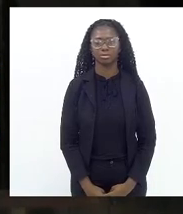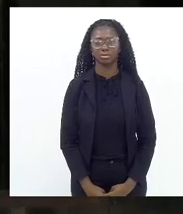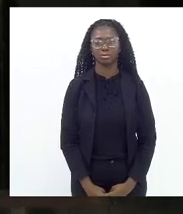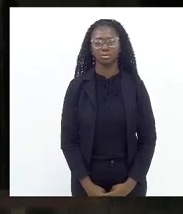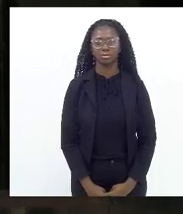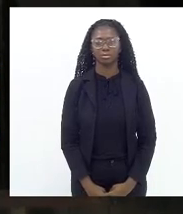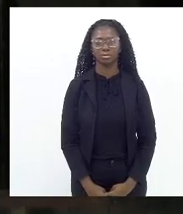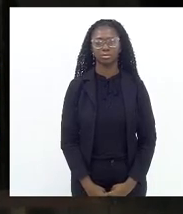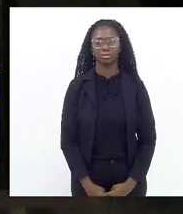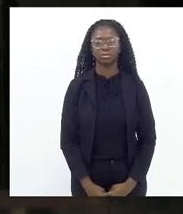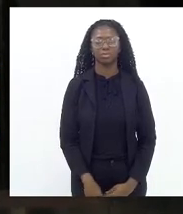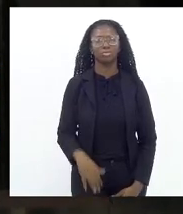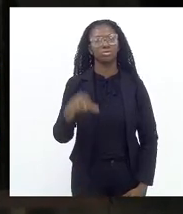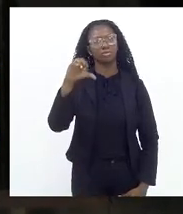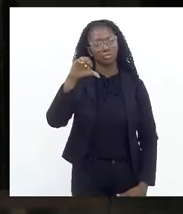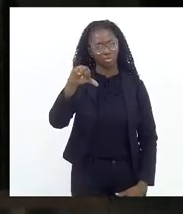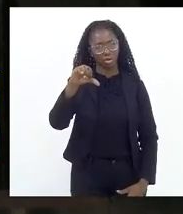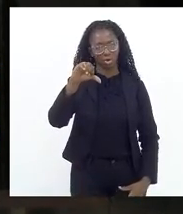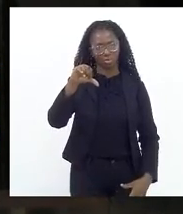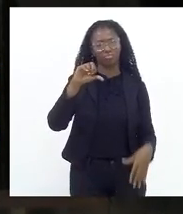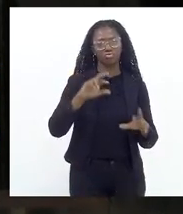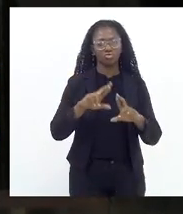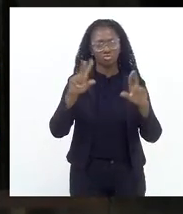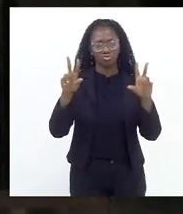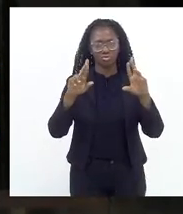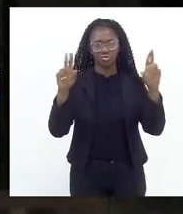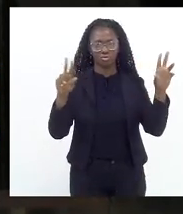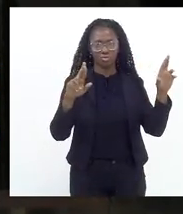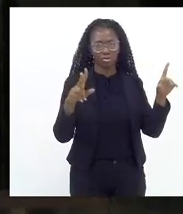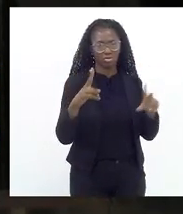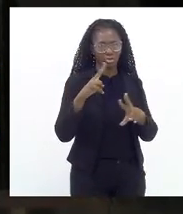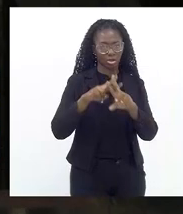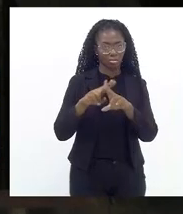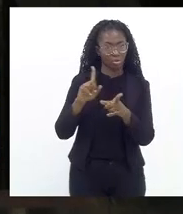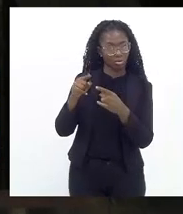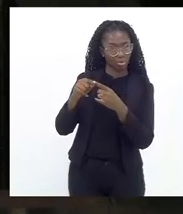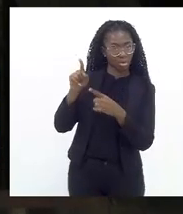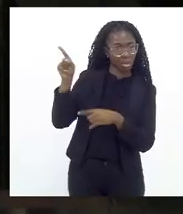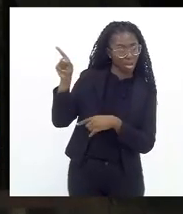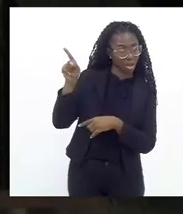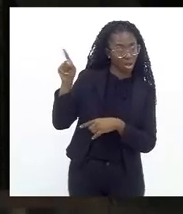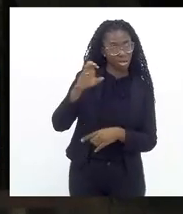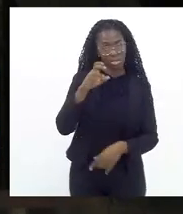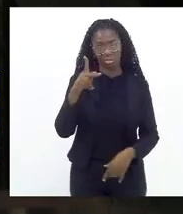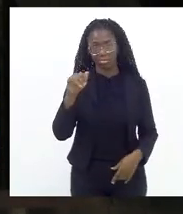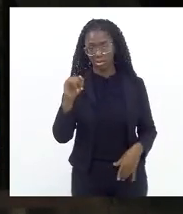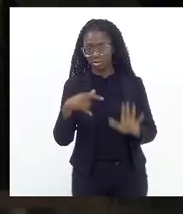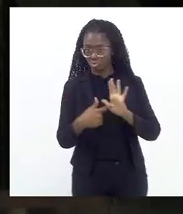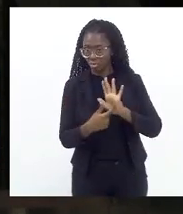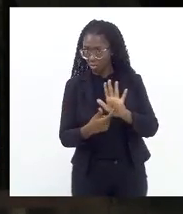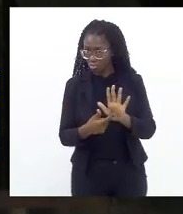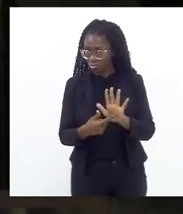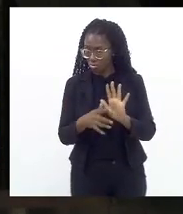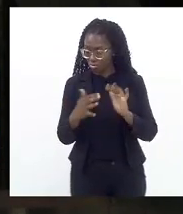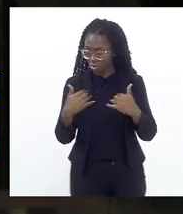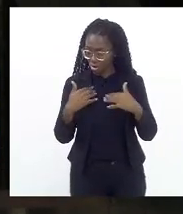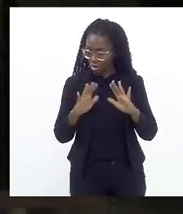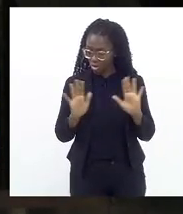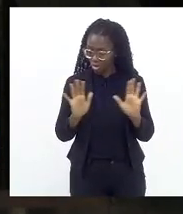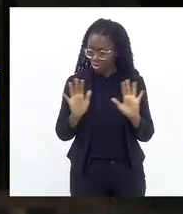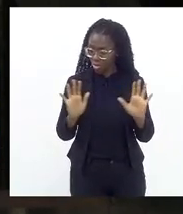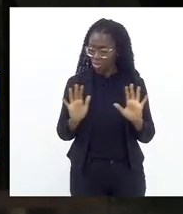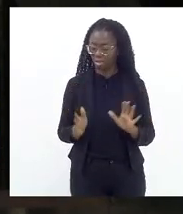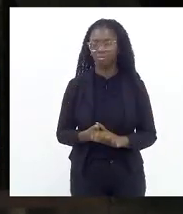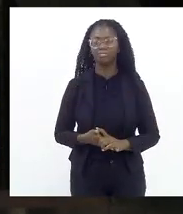pelo cometimento de 9 diferentes crimes, segundo indicia a CPI. Né? Crime